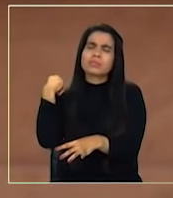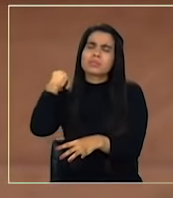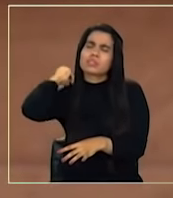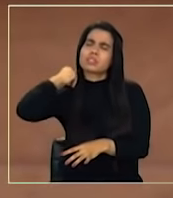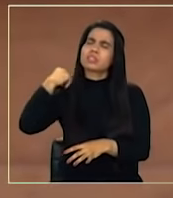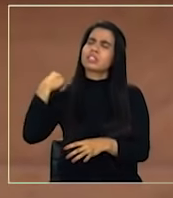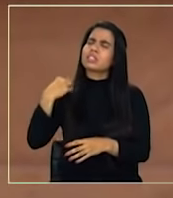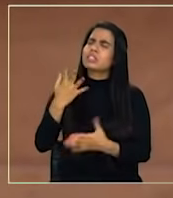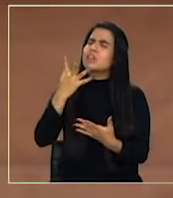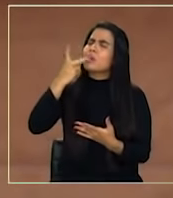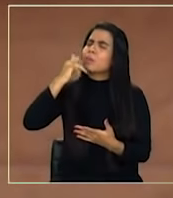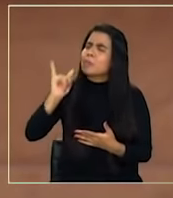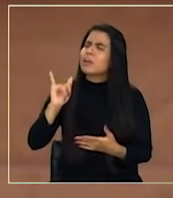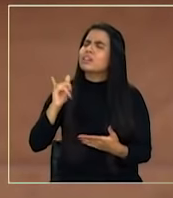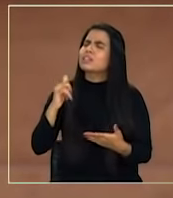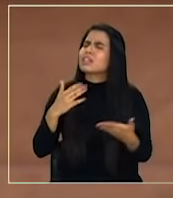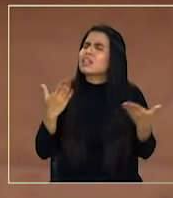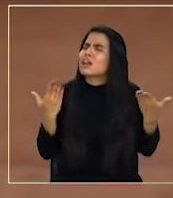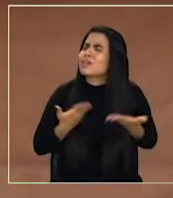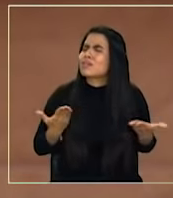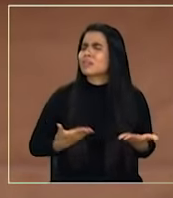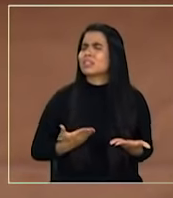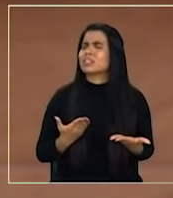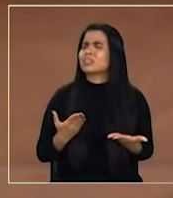Pai, vem agora